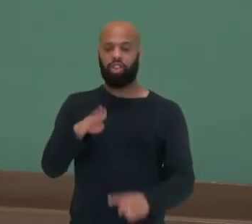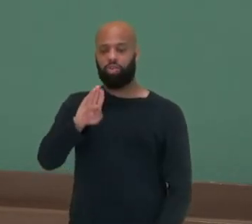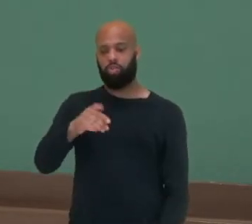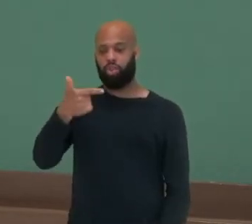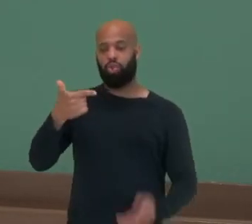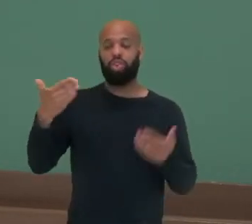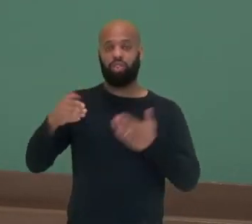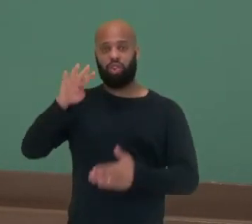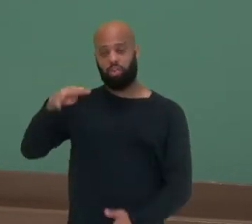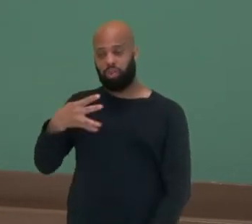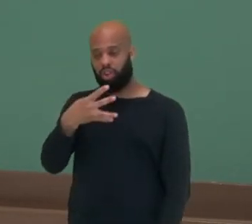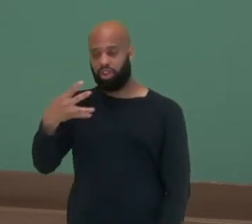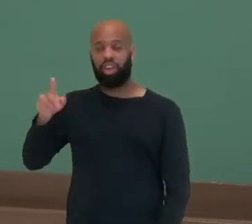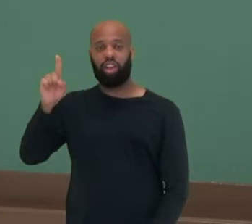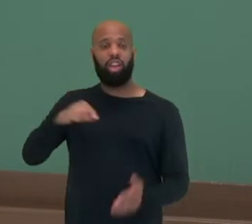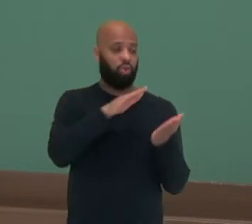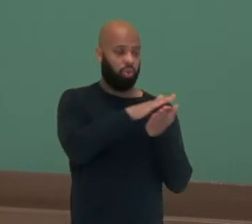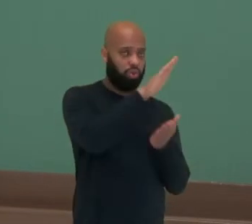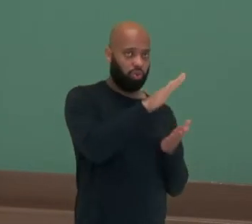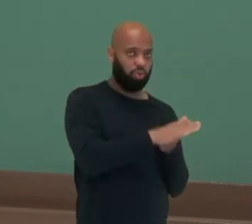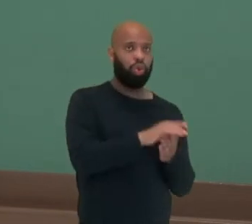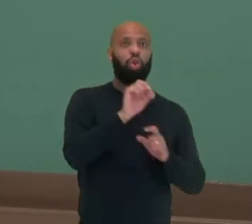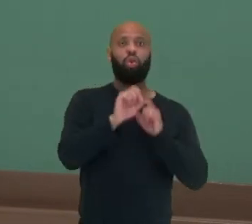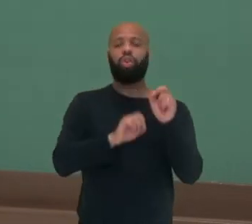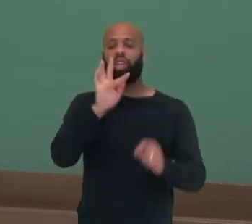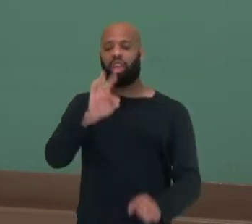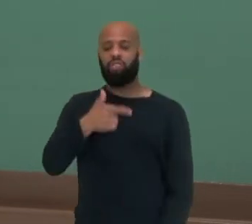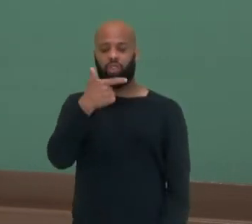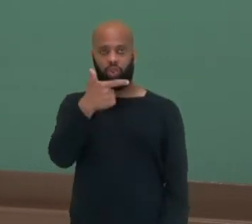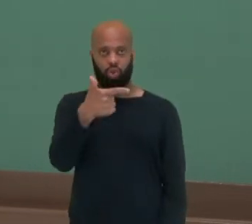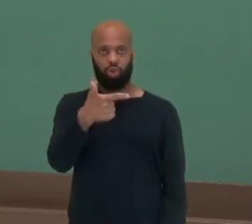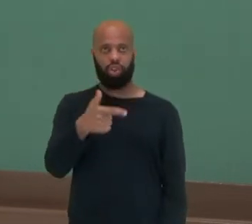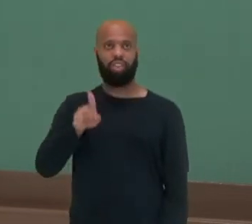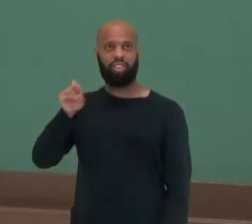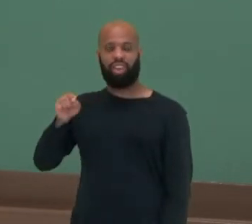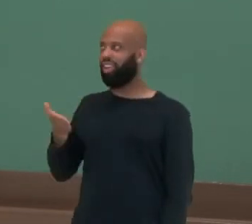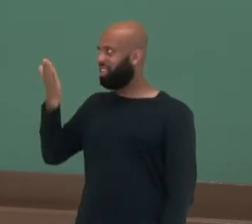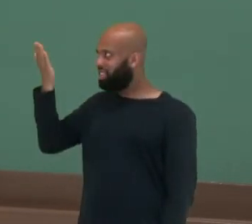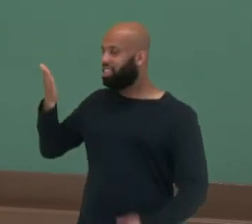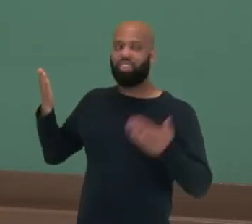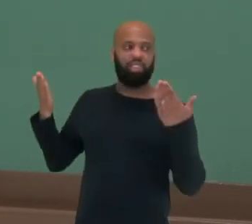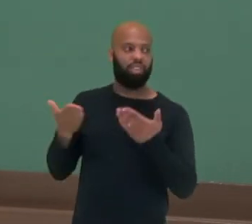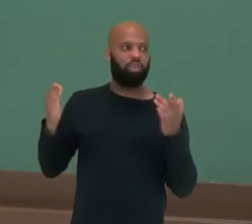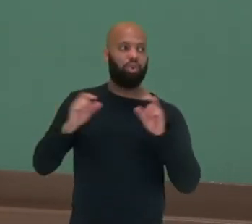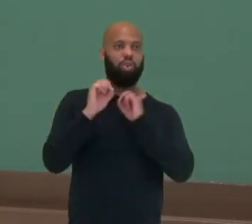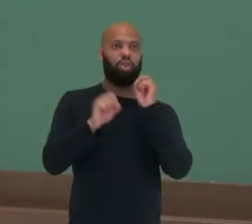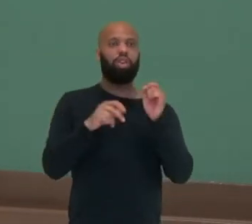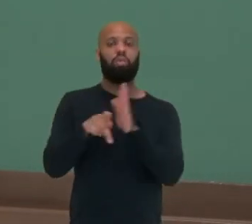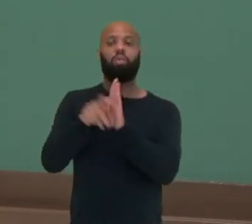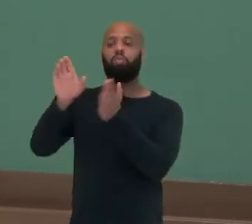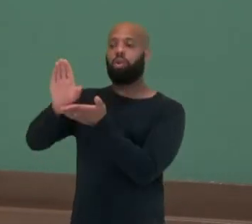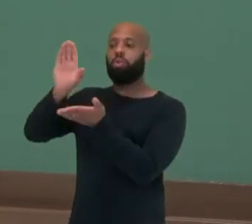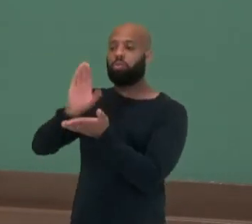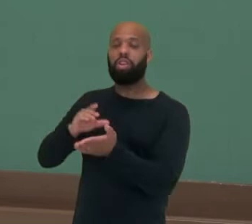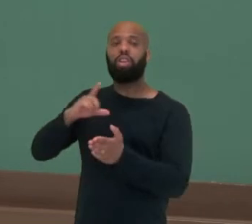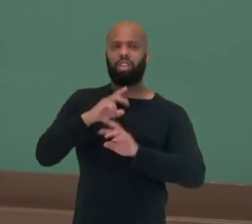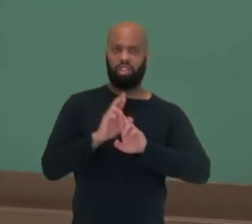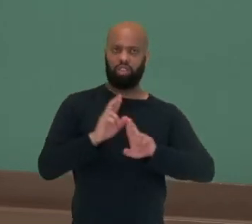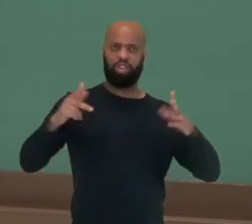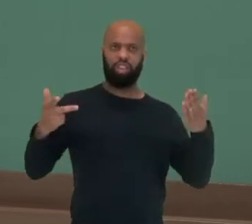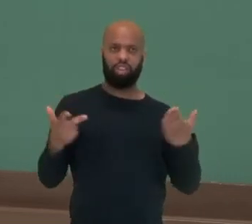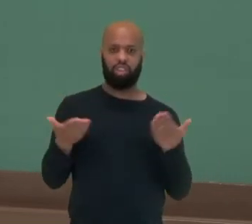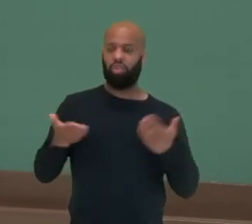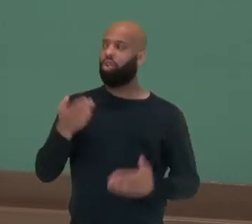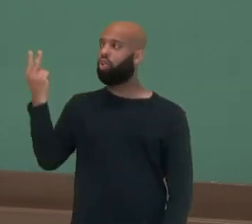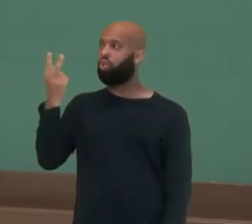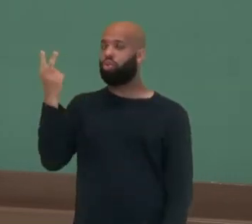nossa planilha está o custo. E o valor de F2, que seria esse daqui, é o valor da receita. A diferença entre